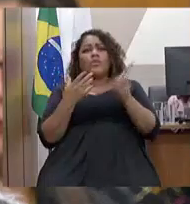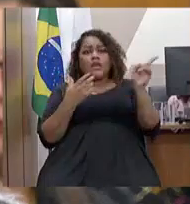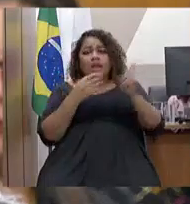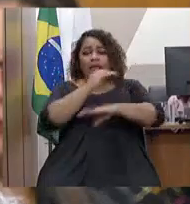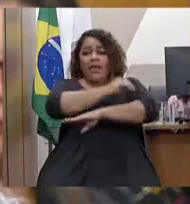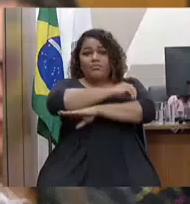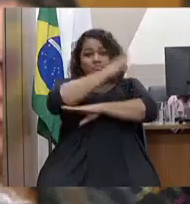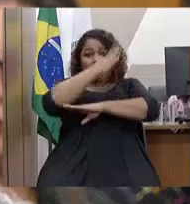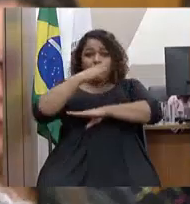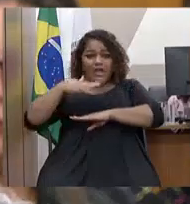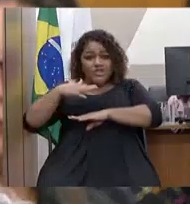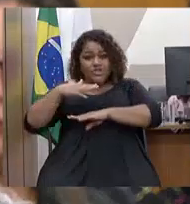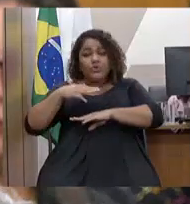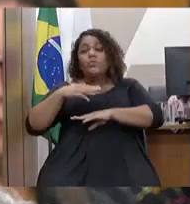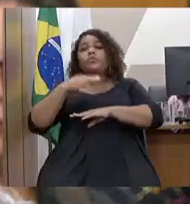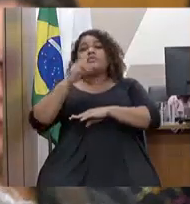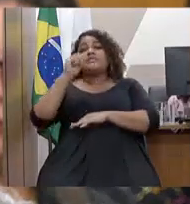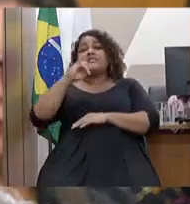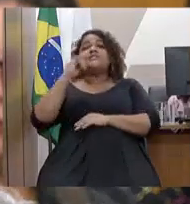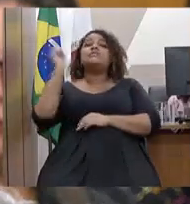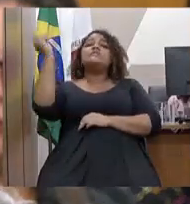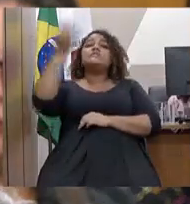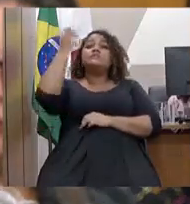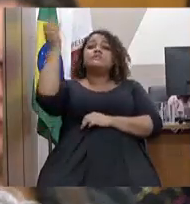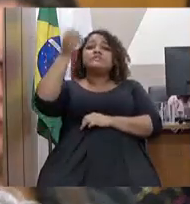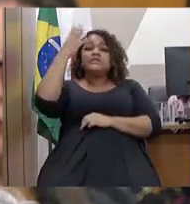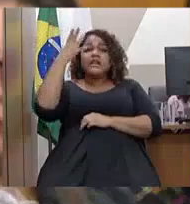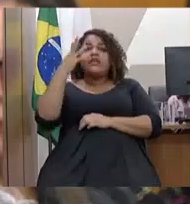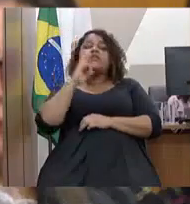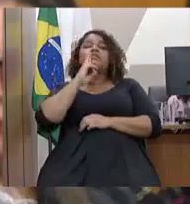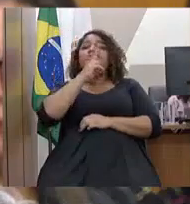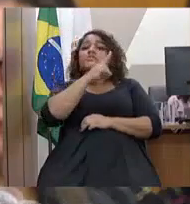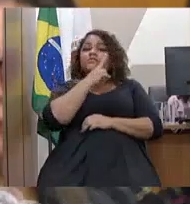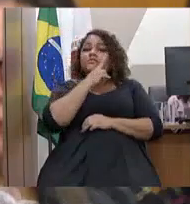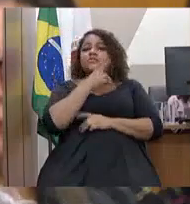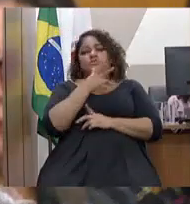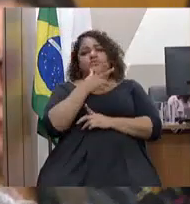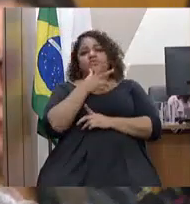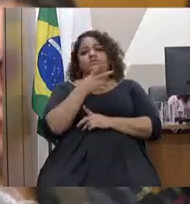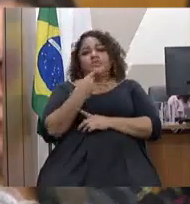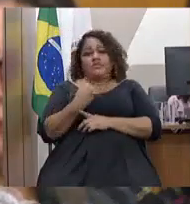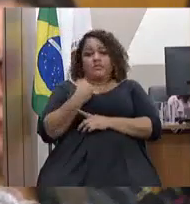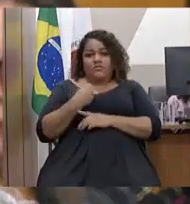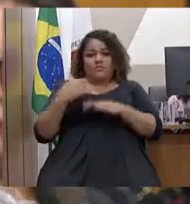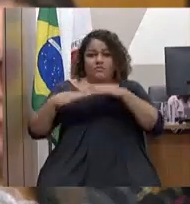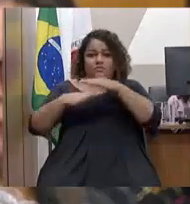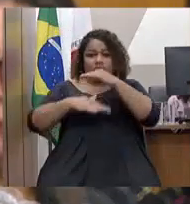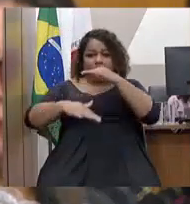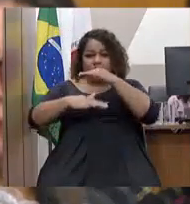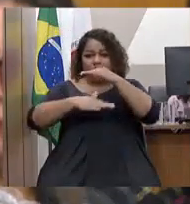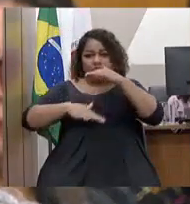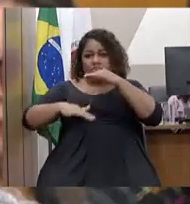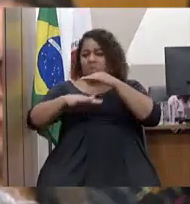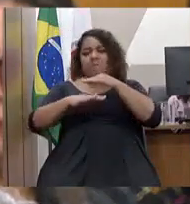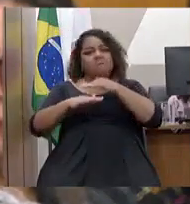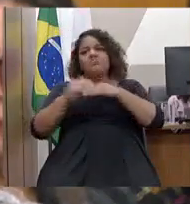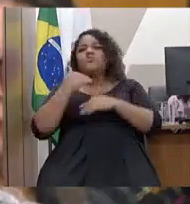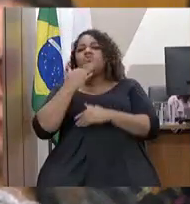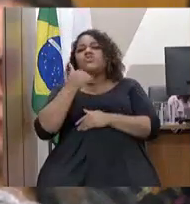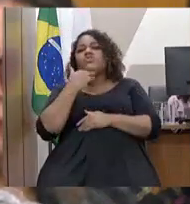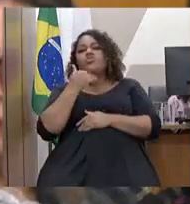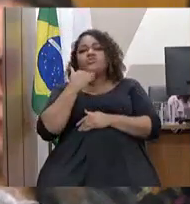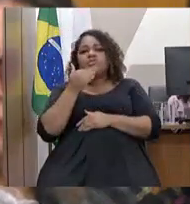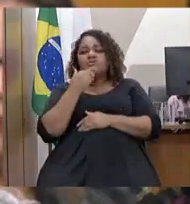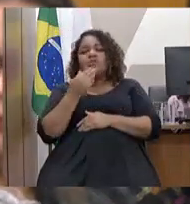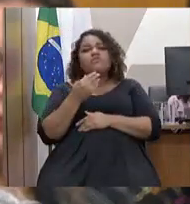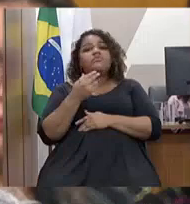com aquele refeitório e a área de vivência de baixo numa barragem não podia ser não